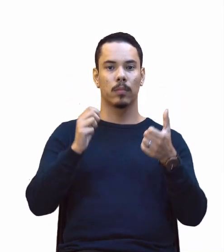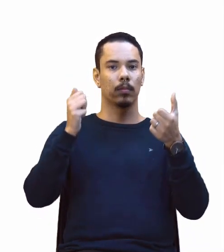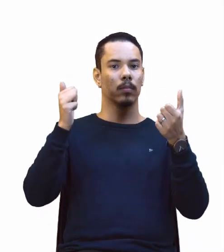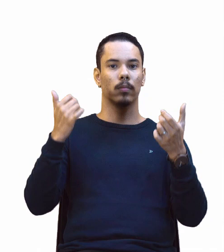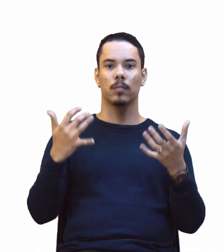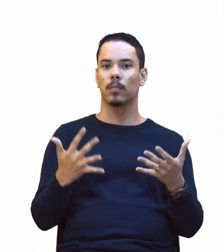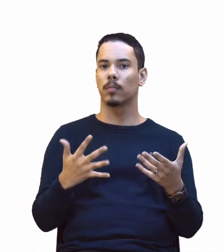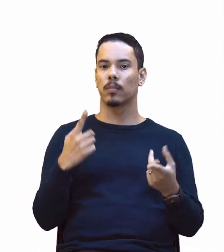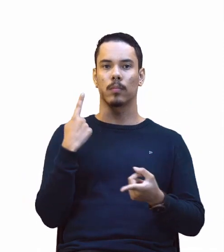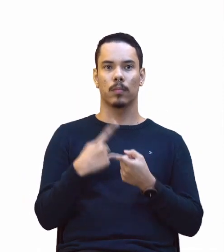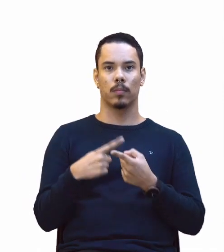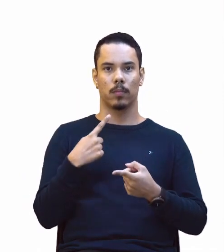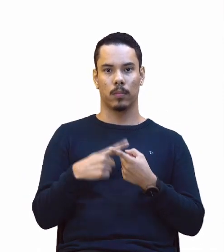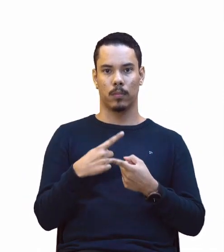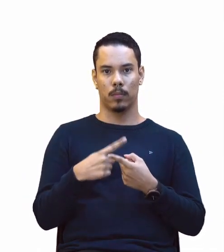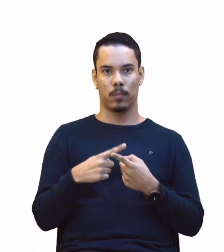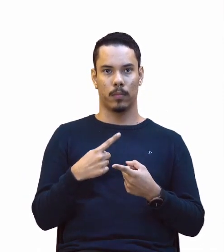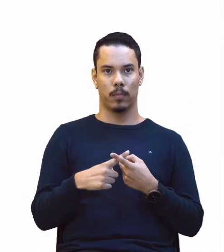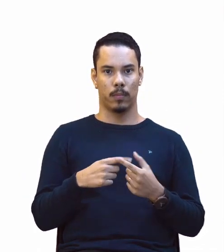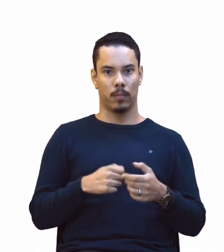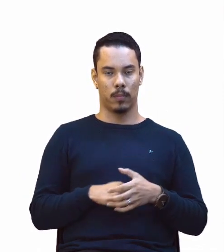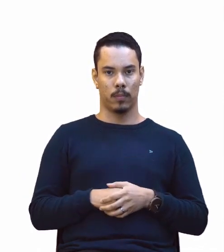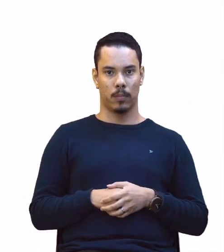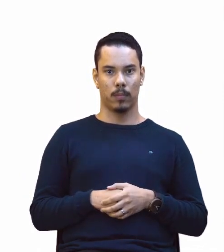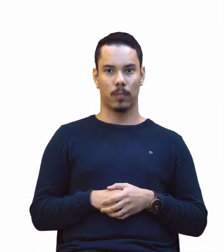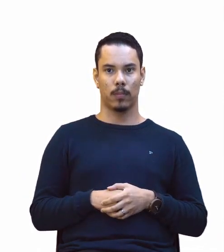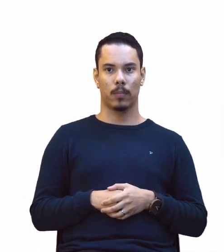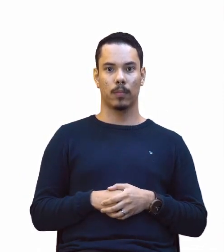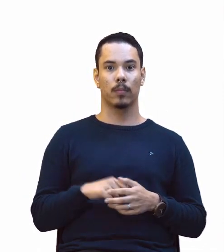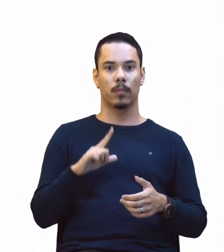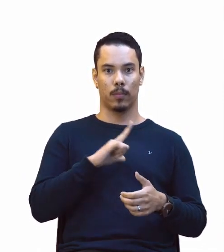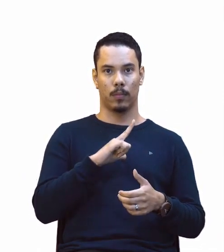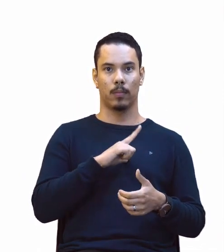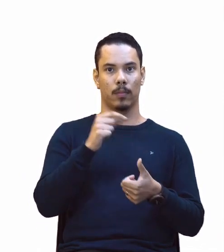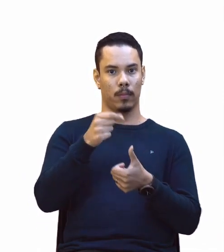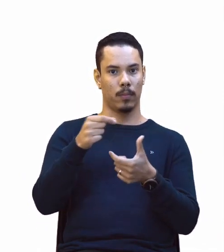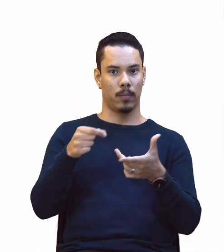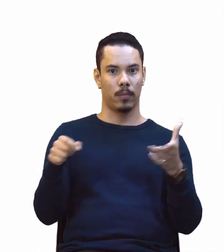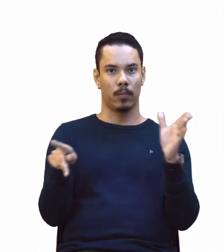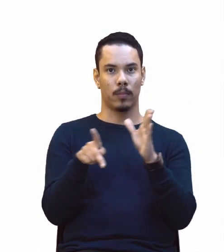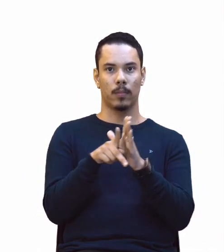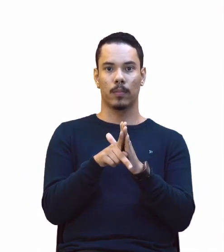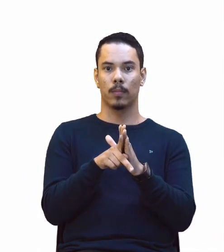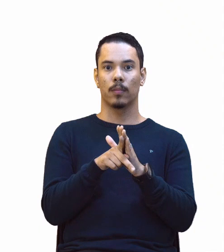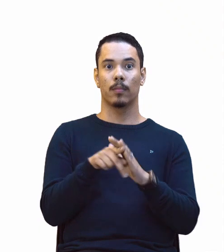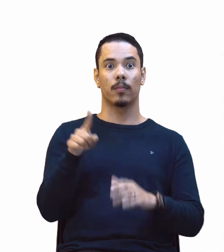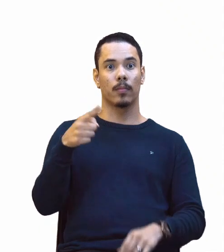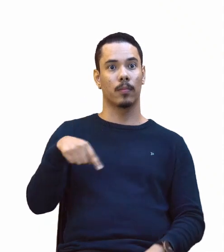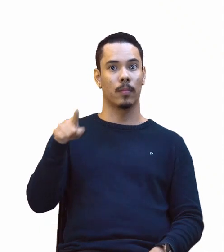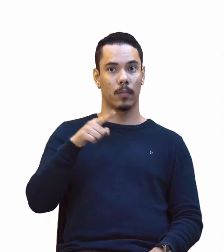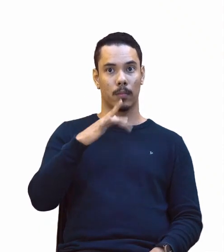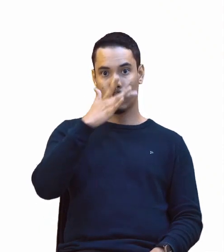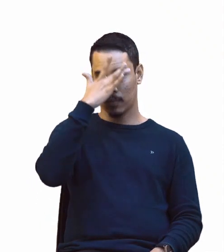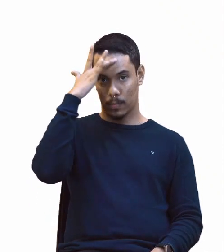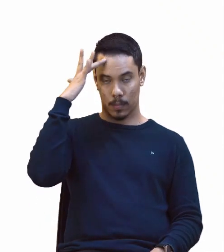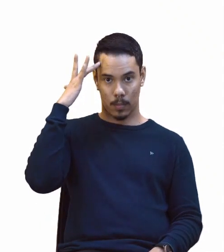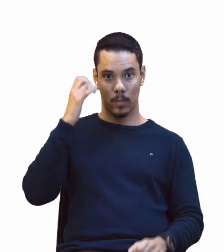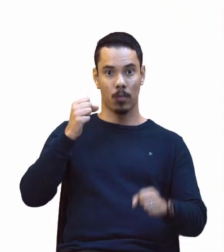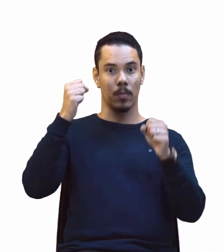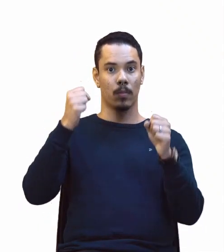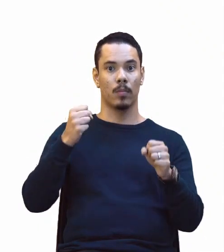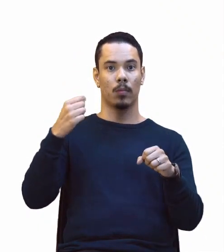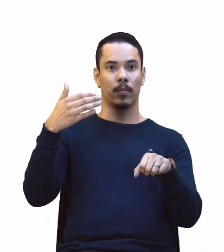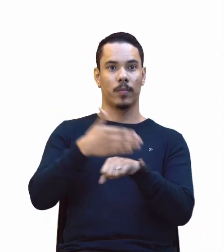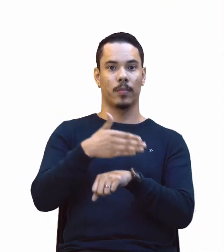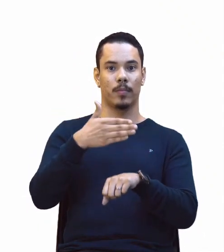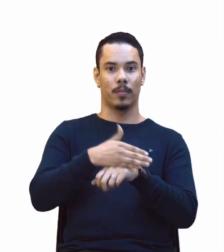pela adoção do seguinte critério para que ele, o cidadão, pudesse participar da